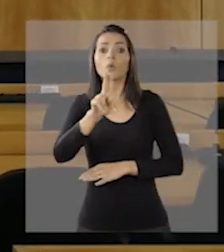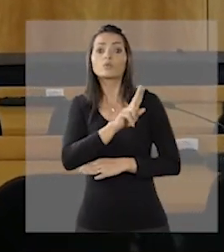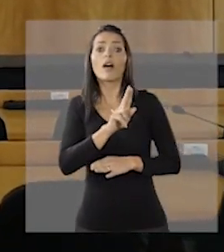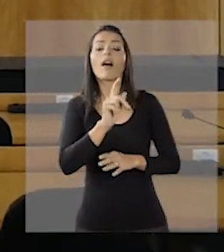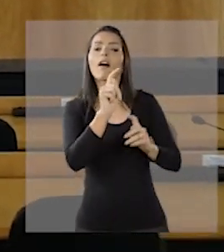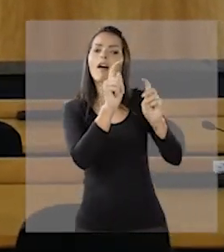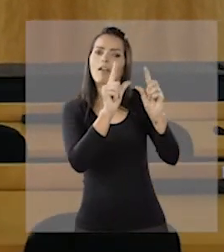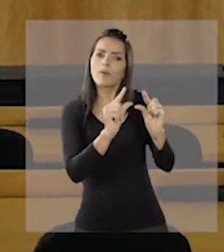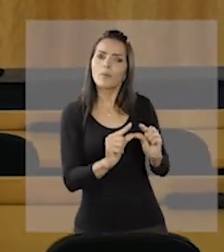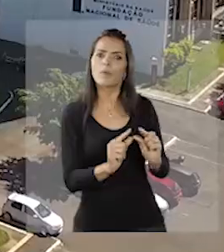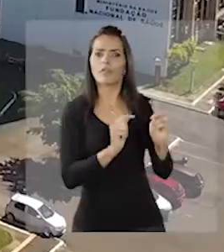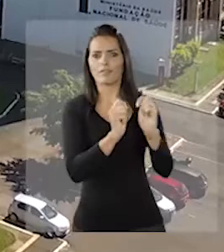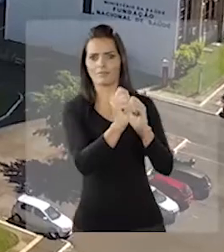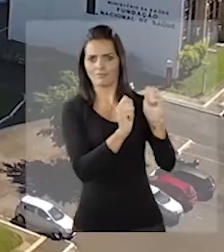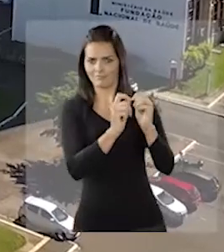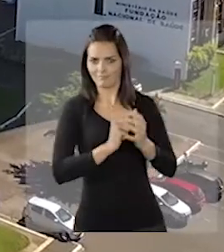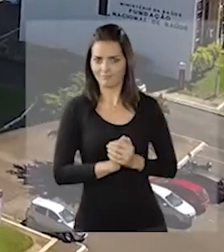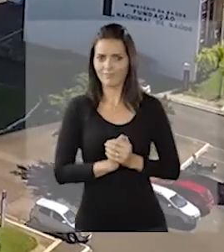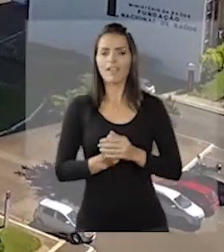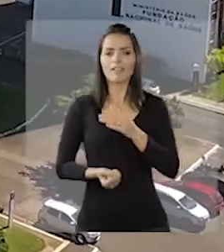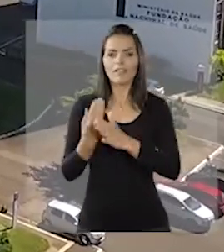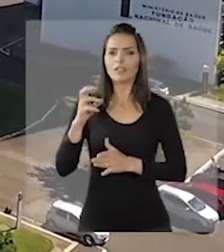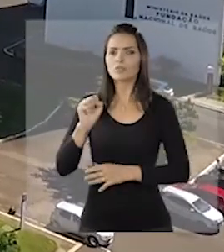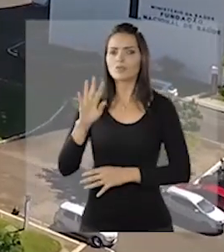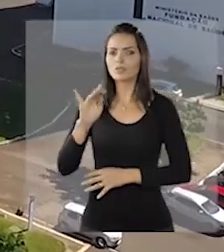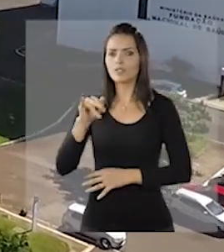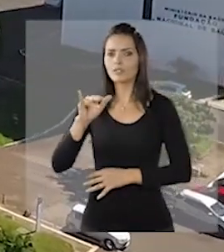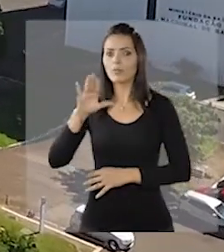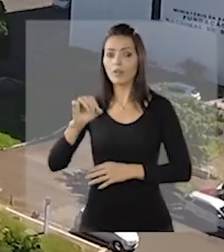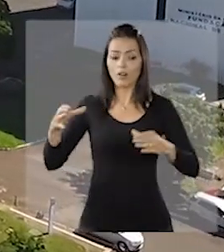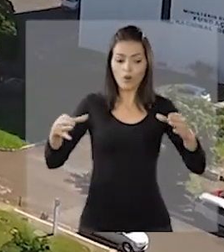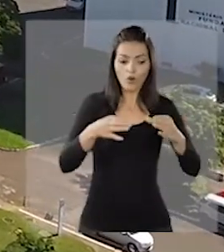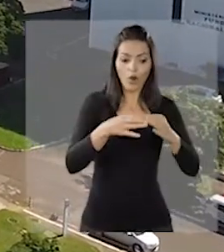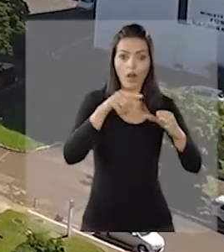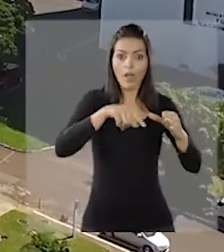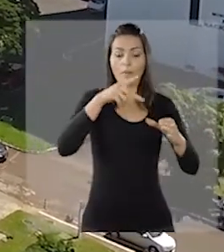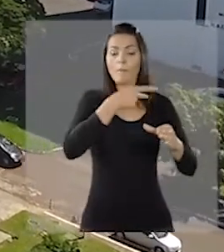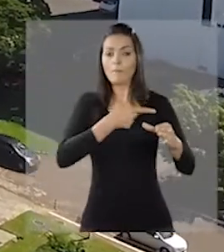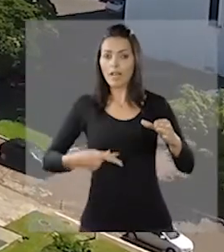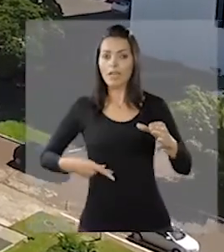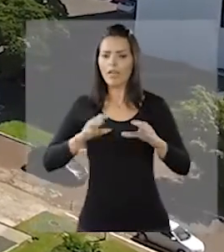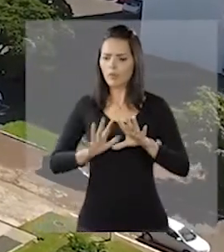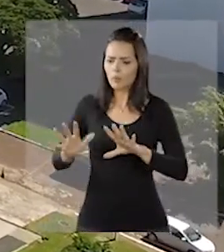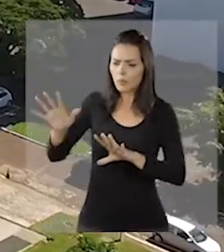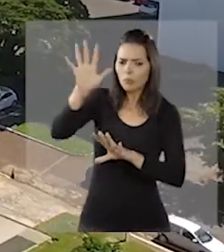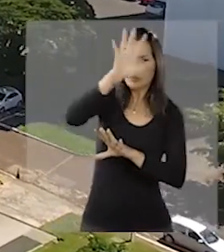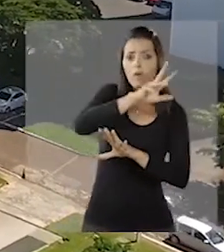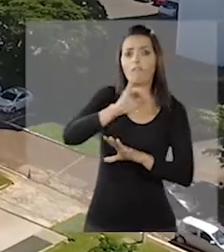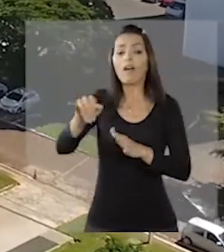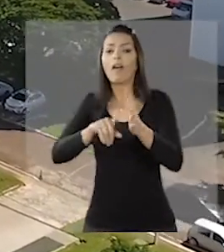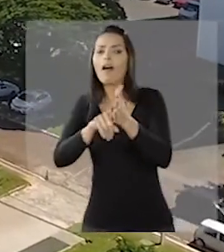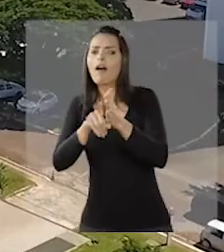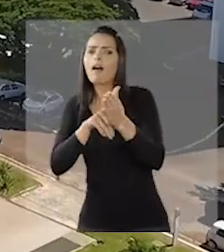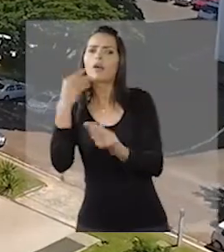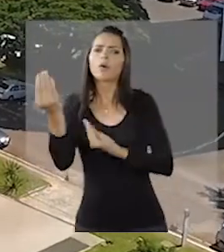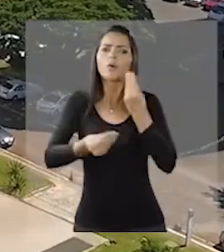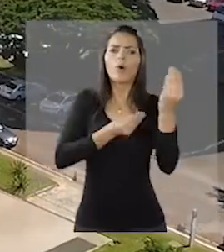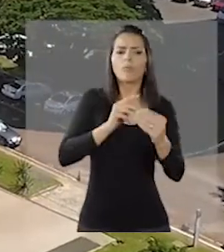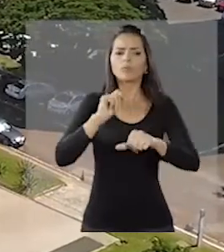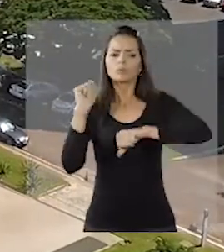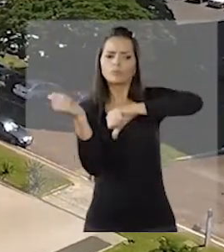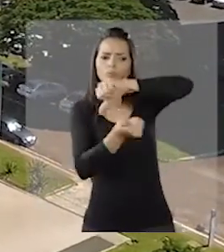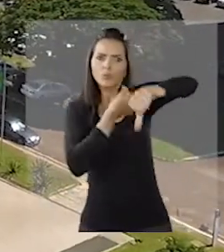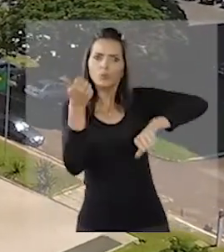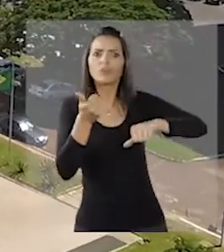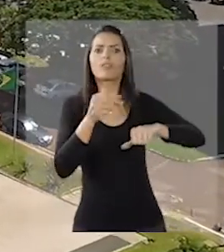que gerem sustentabilidade. A proposta foi aprovada pelo Colégio de Presidentes das Seccionais, que irão analisar como essas